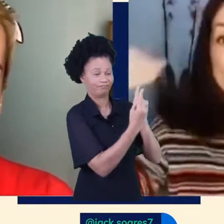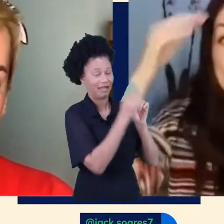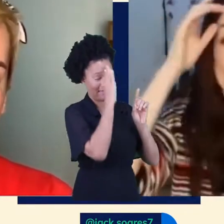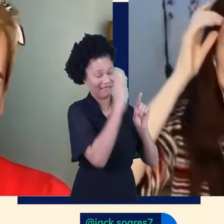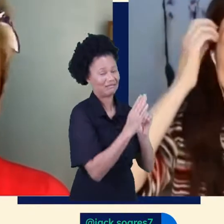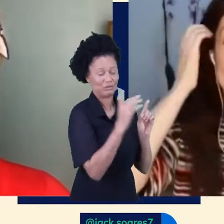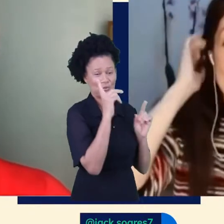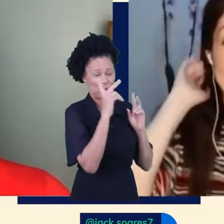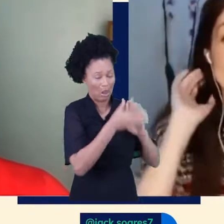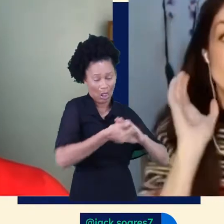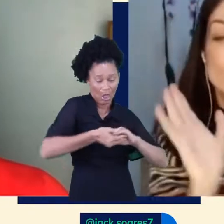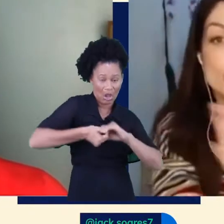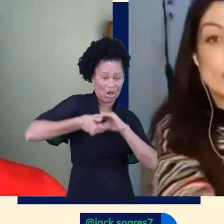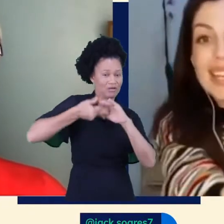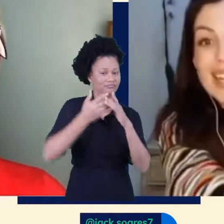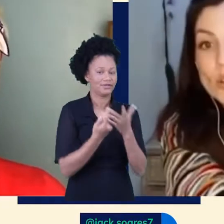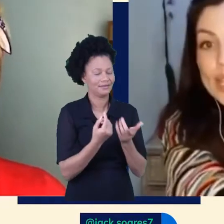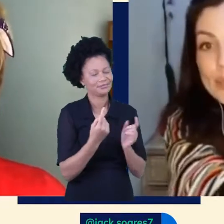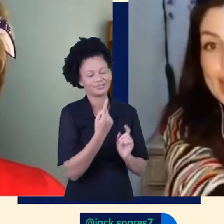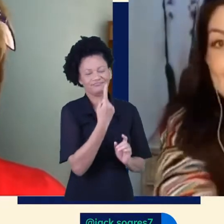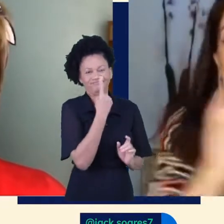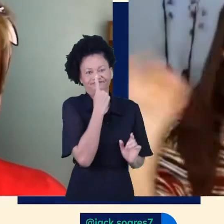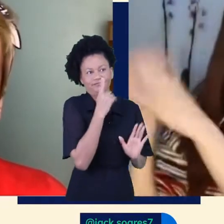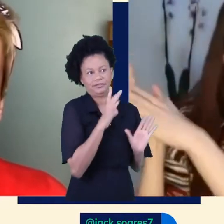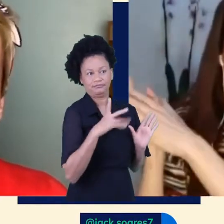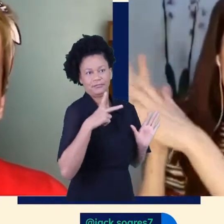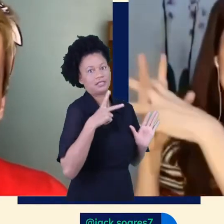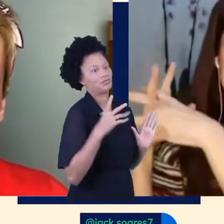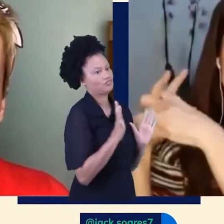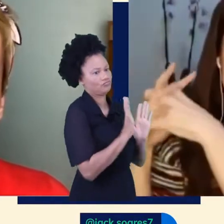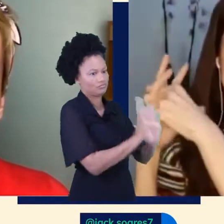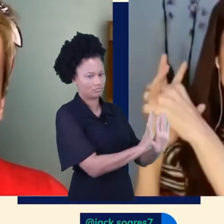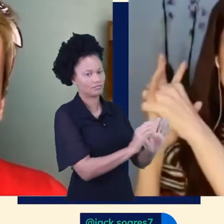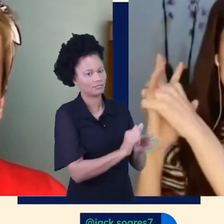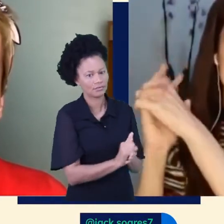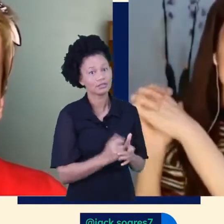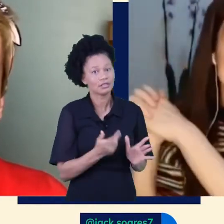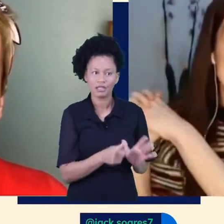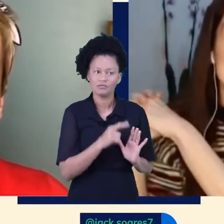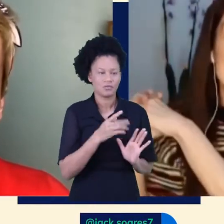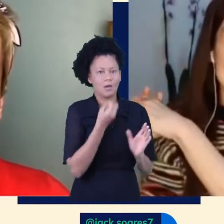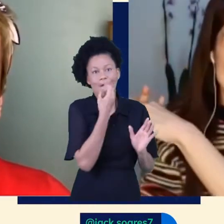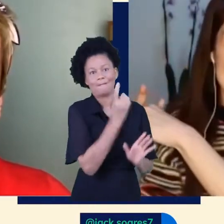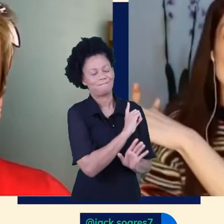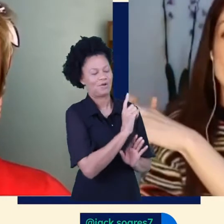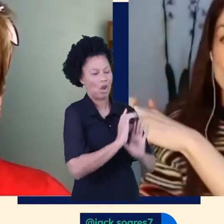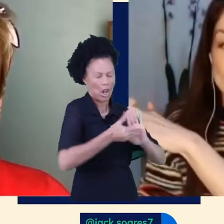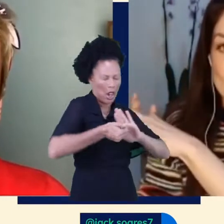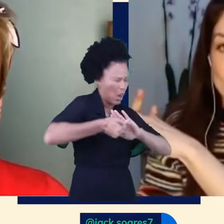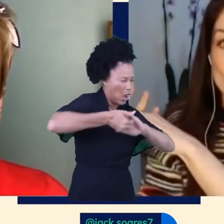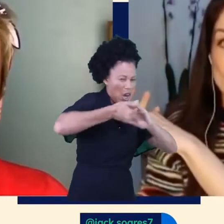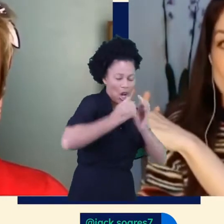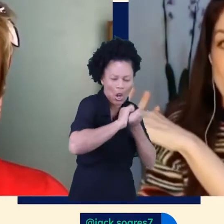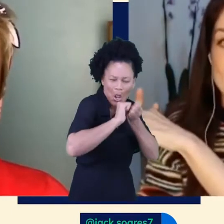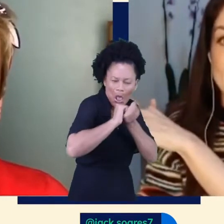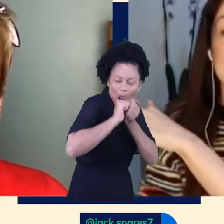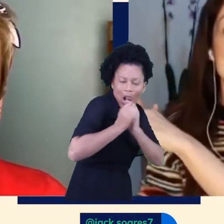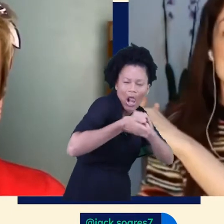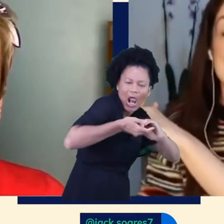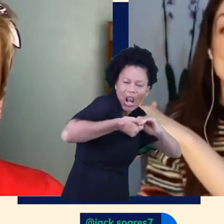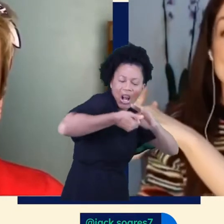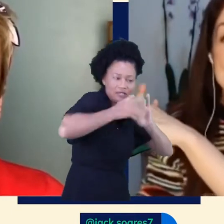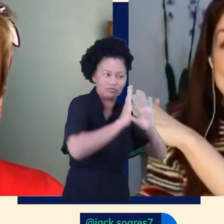mais íntimo ficar se agarrando. Então, isso não é legal nem para hétero, nem para homossexual. Então, a gente tem que tomar cuidado com esses preconceitos, tá?